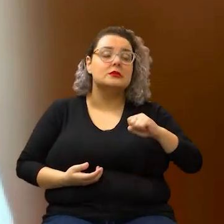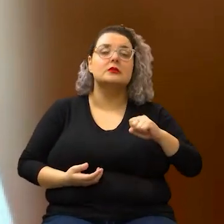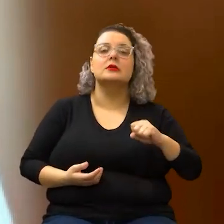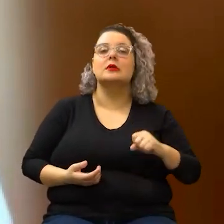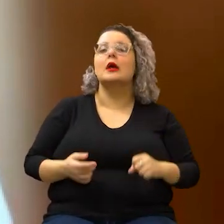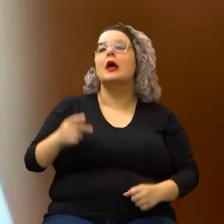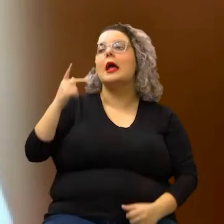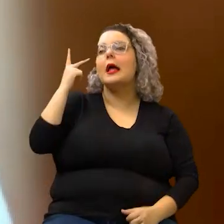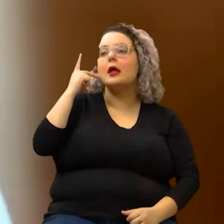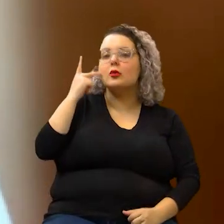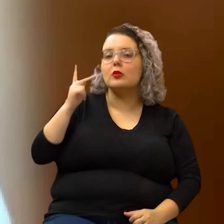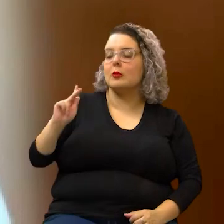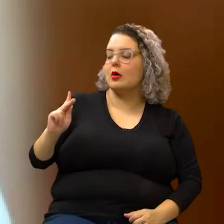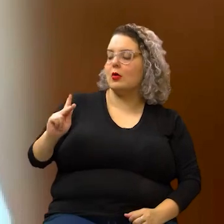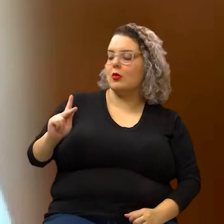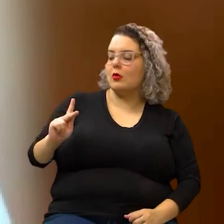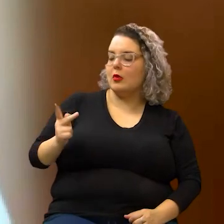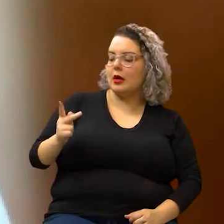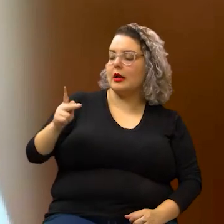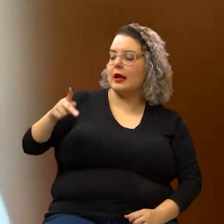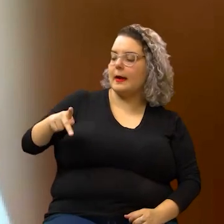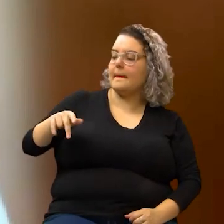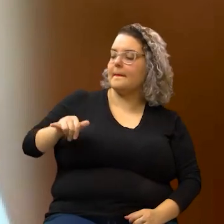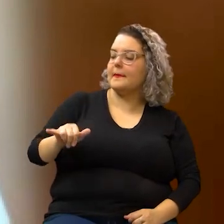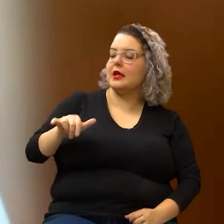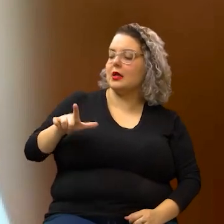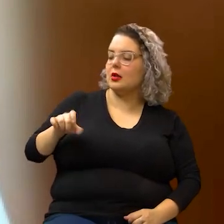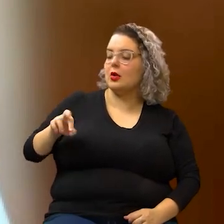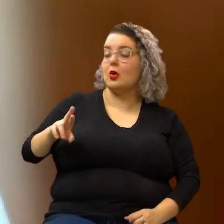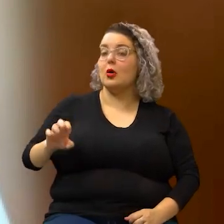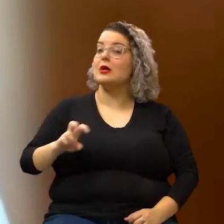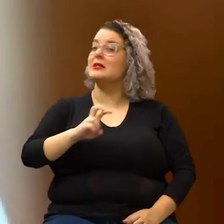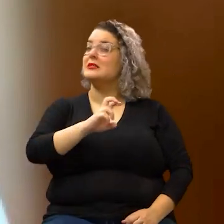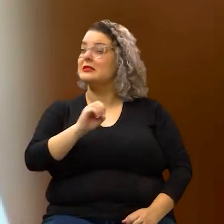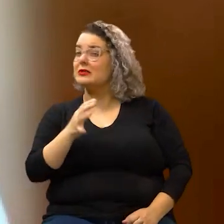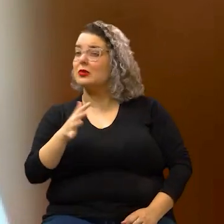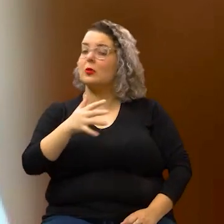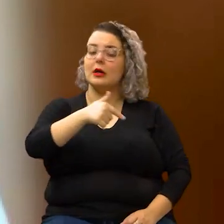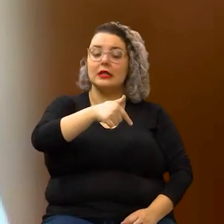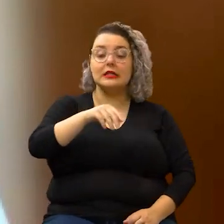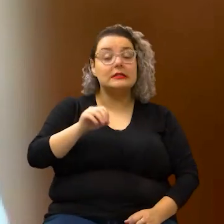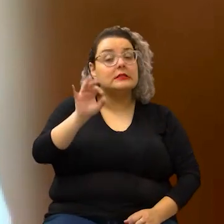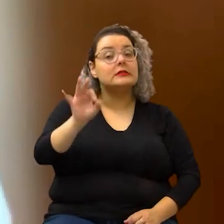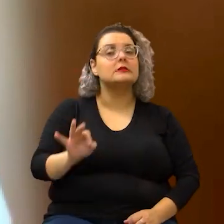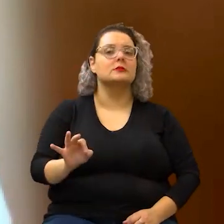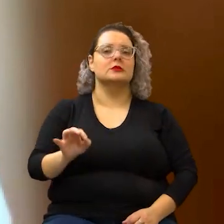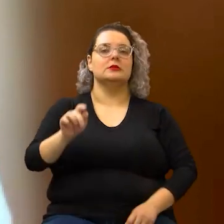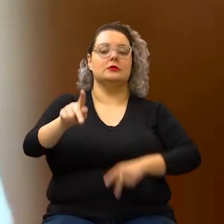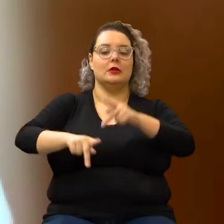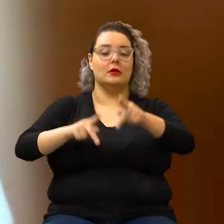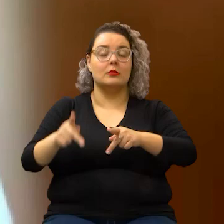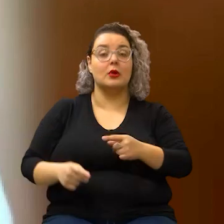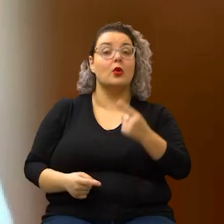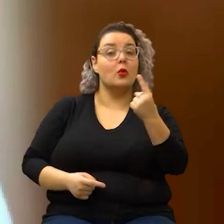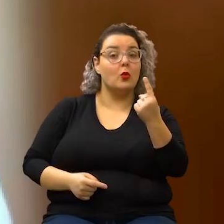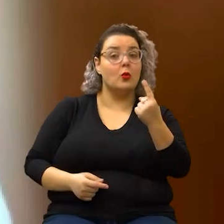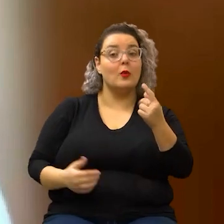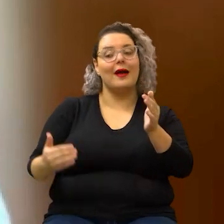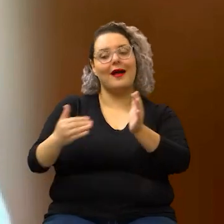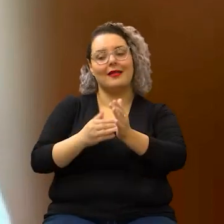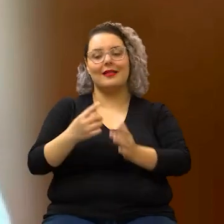ser muito frequente o H. pylori infectar 50% a 70% da população, apenas 1